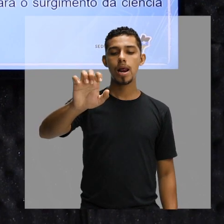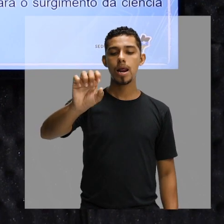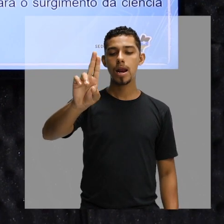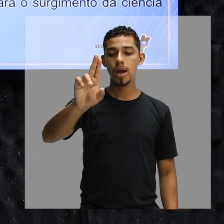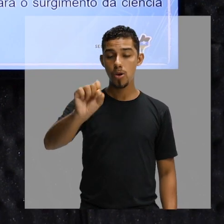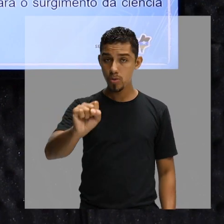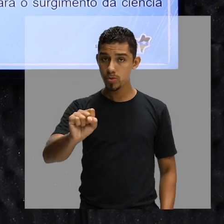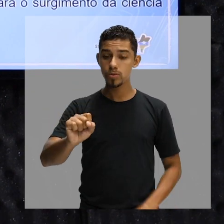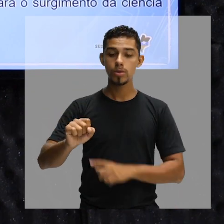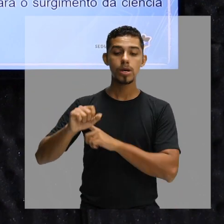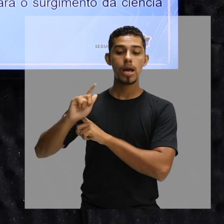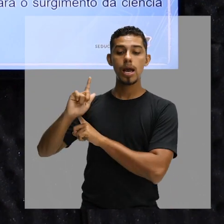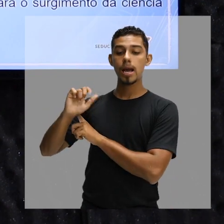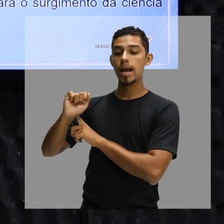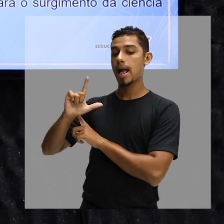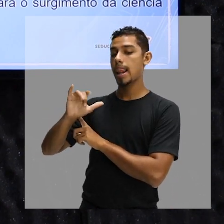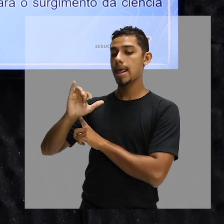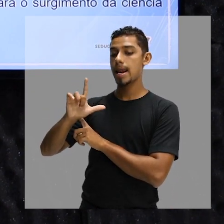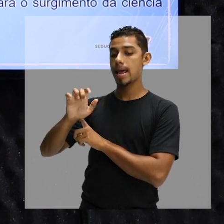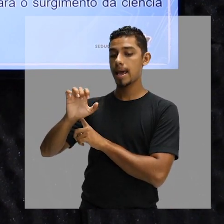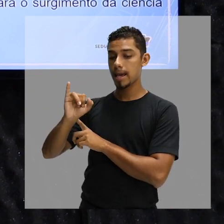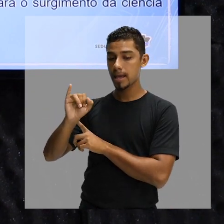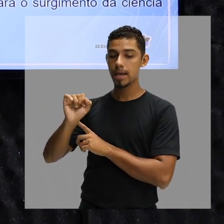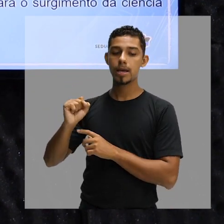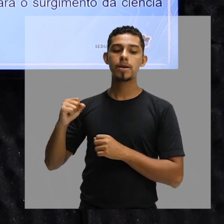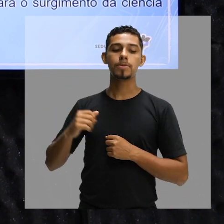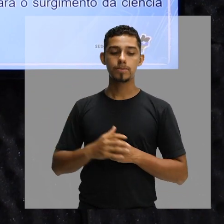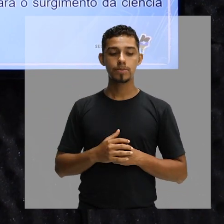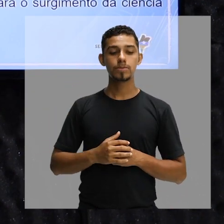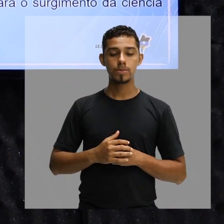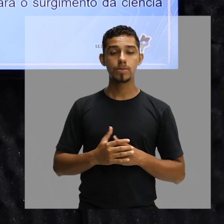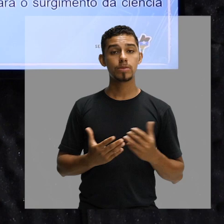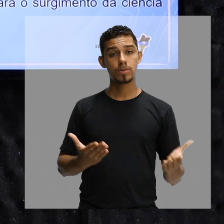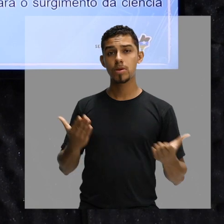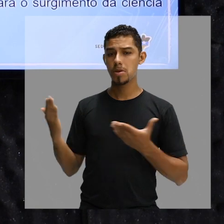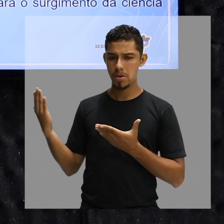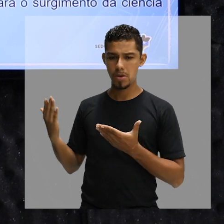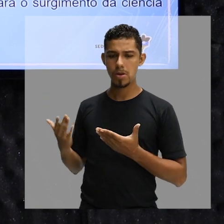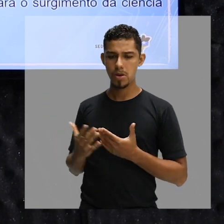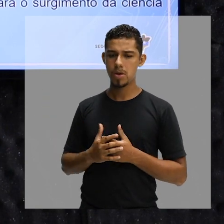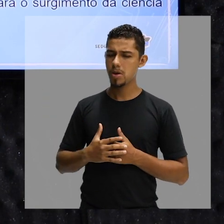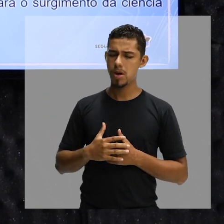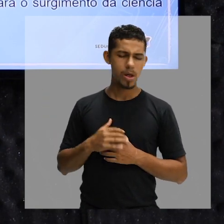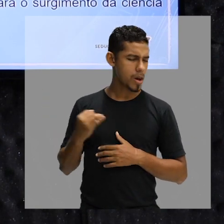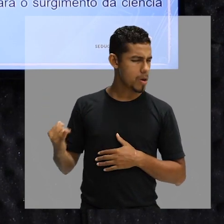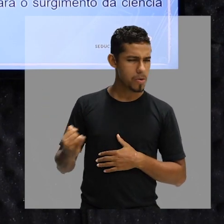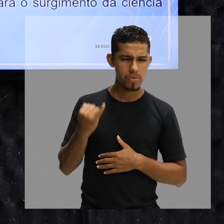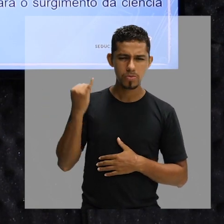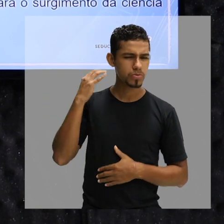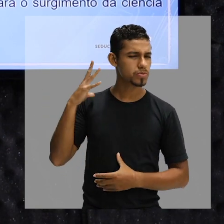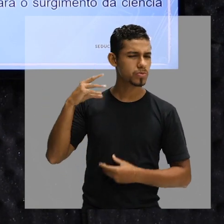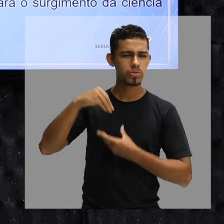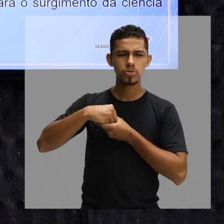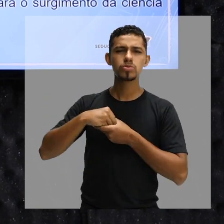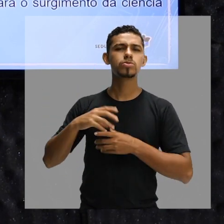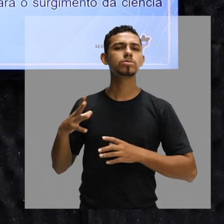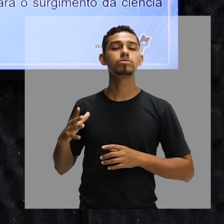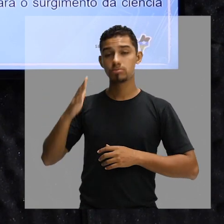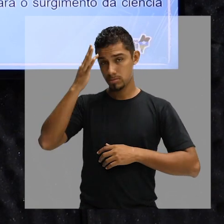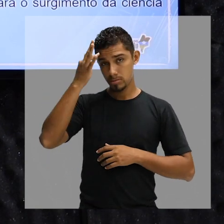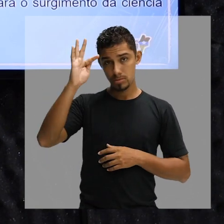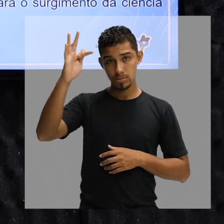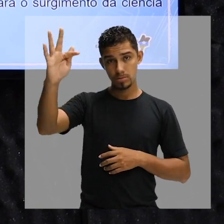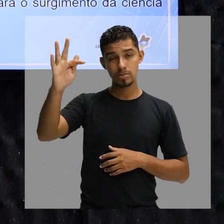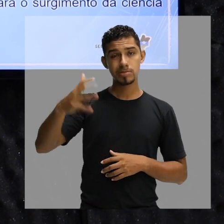Galilei, certo? Galileu, Copérnico, Kepler. São elementos fundamentais dentro da história da filosofia e